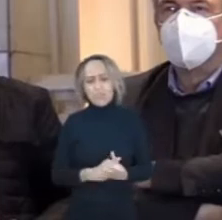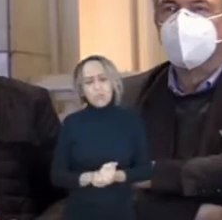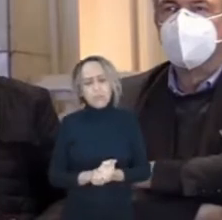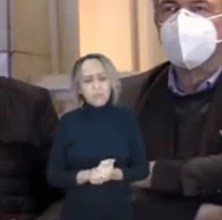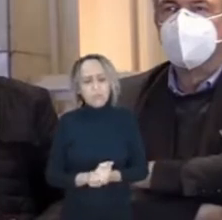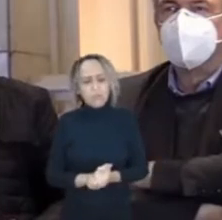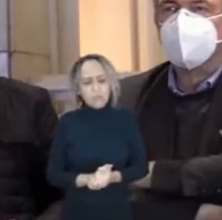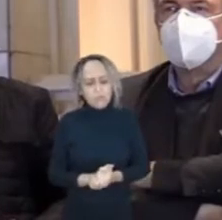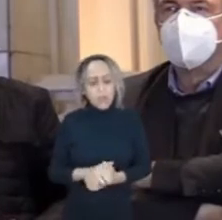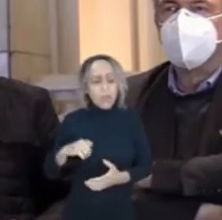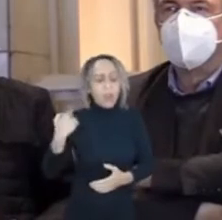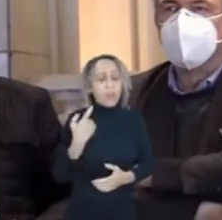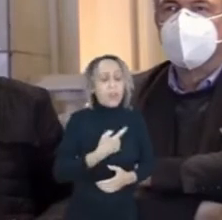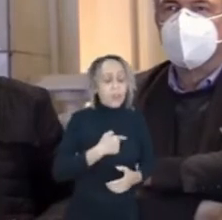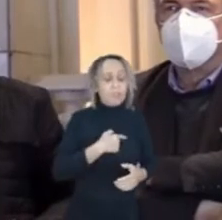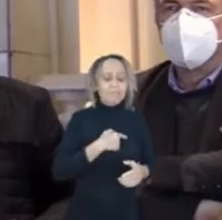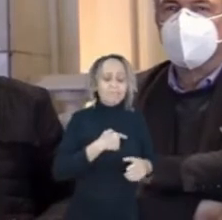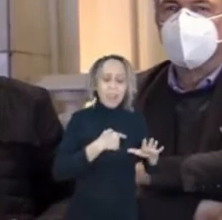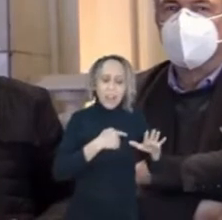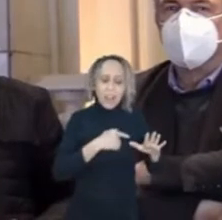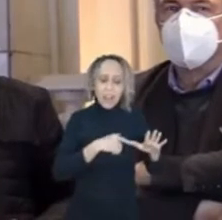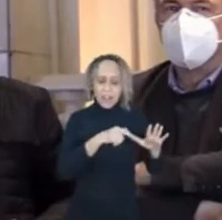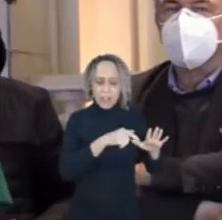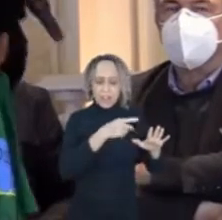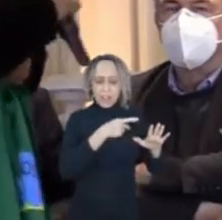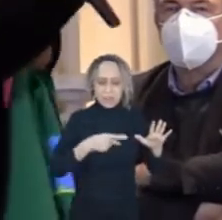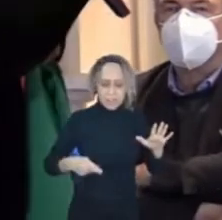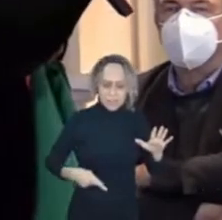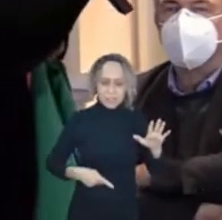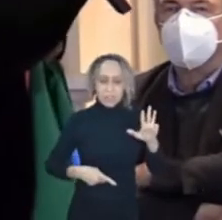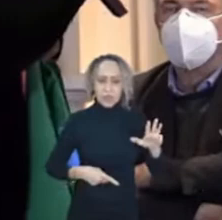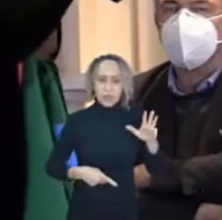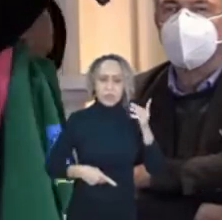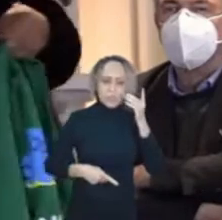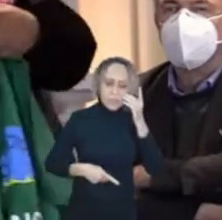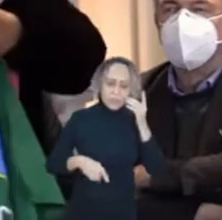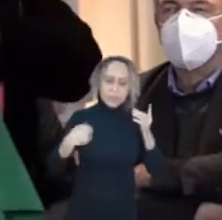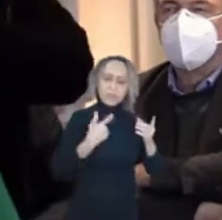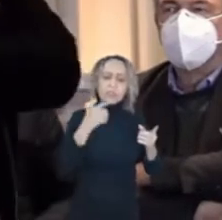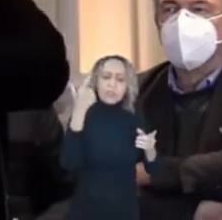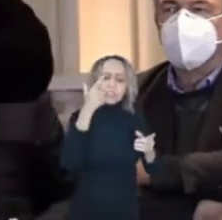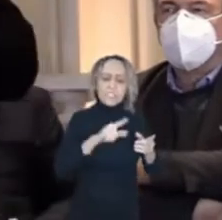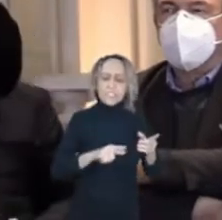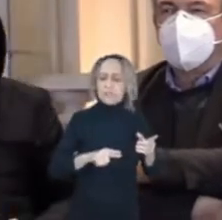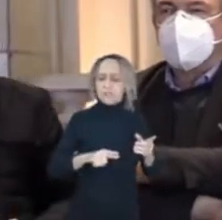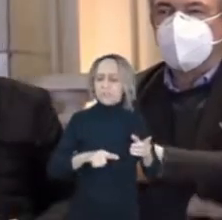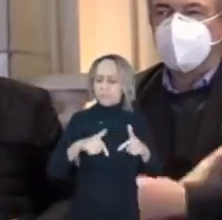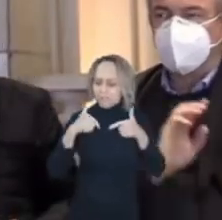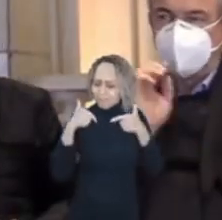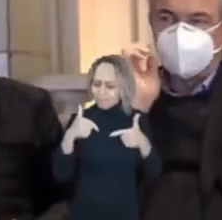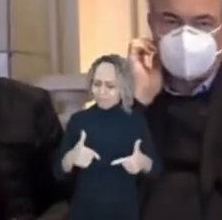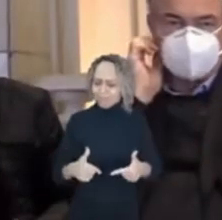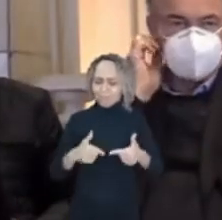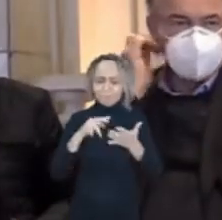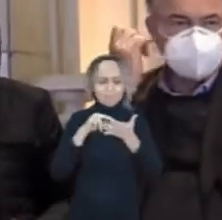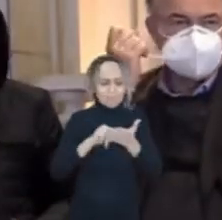nós conseguimos conquistar com muita luta, com muita perseverança e com